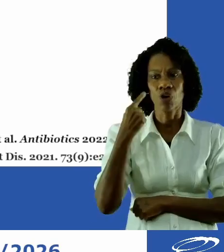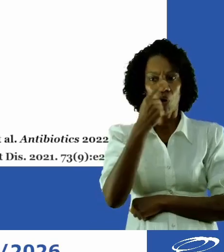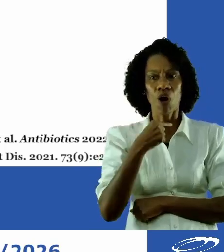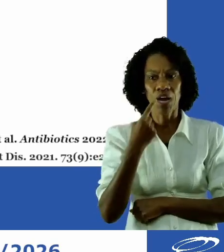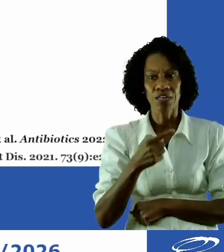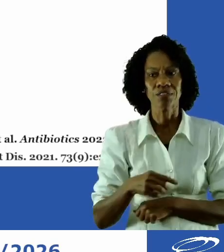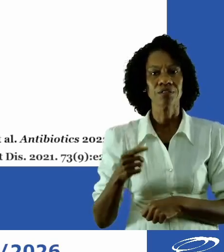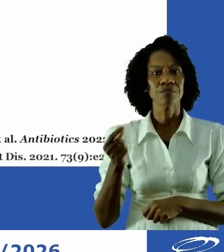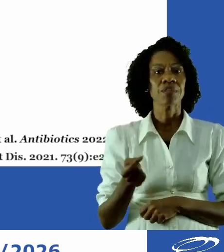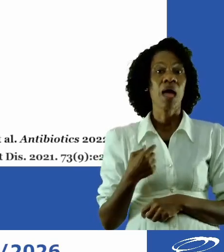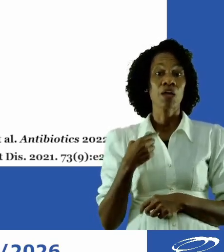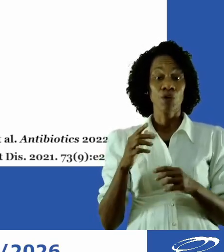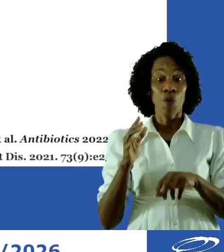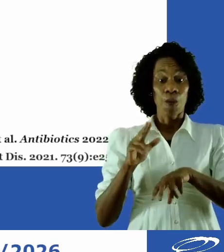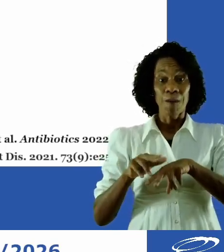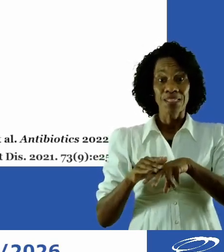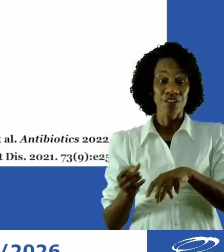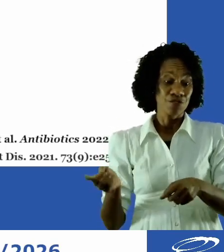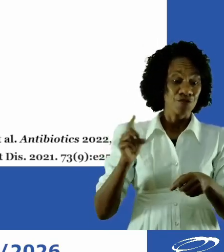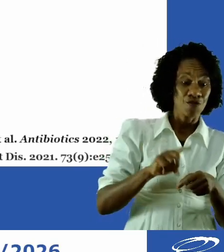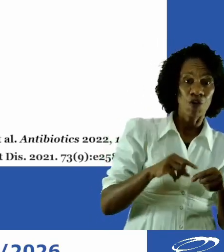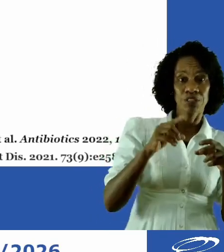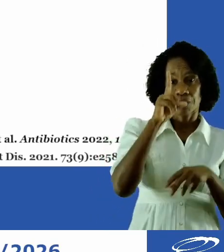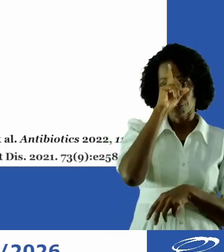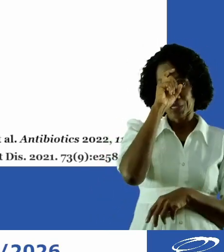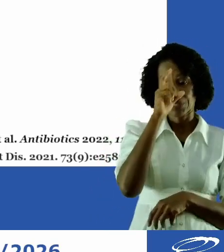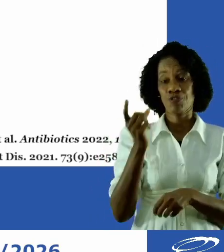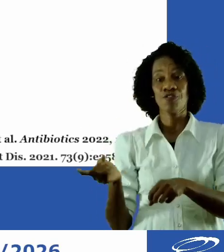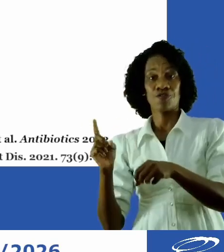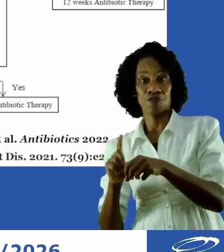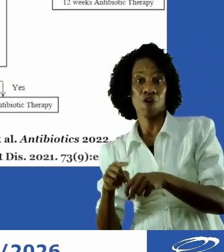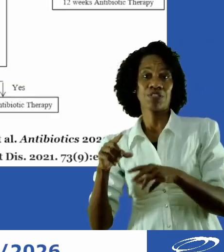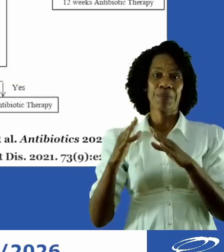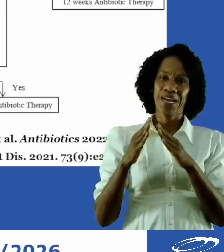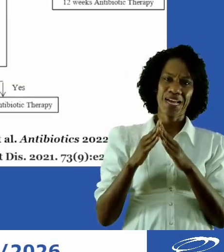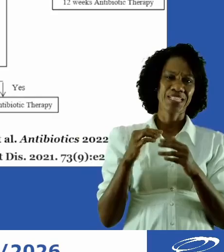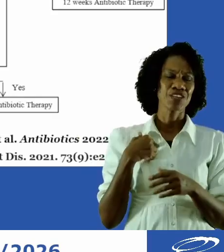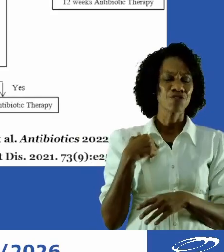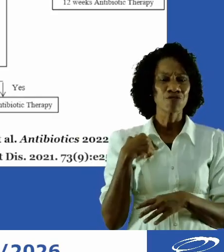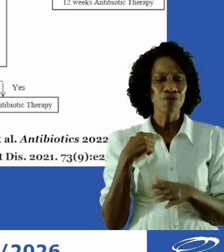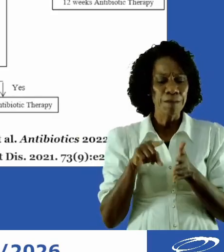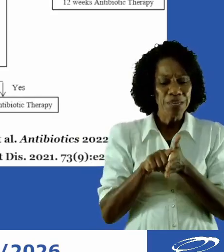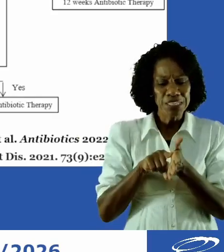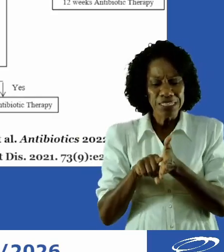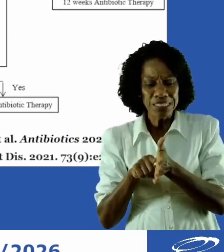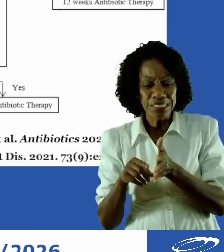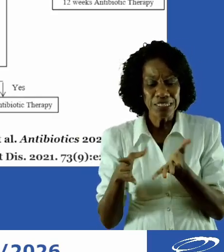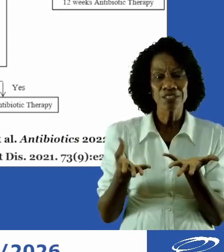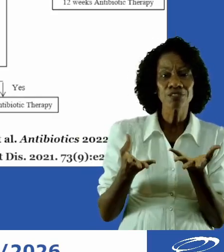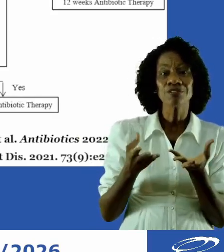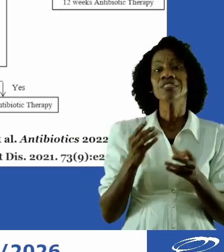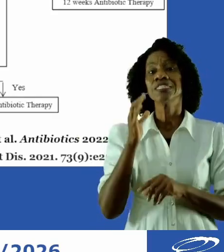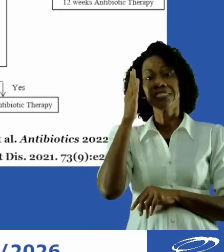fui mesmo melhorando na minha arte, tentando entender se era possível passar essas medicações para via oral. Bom, a